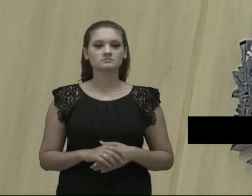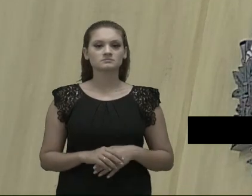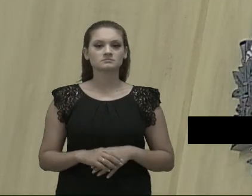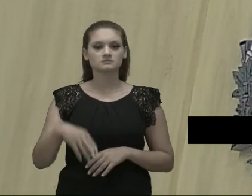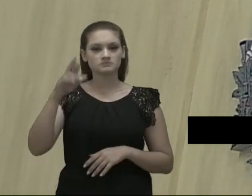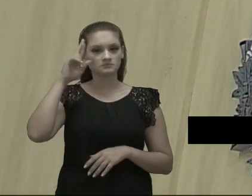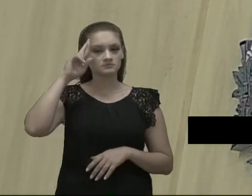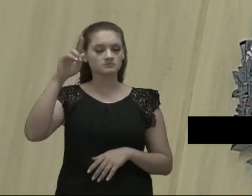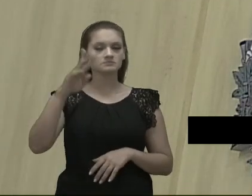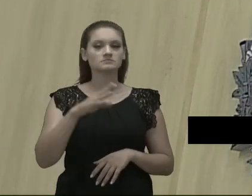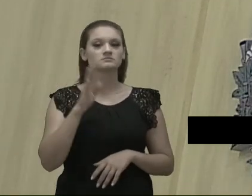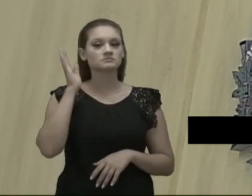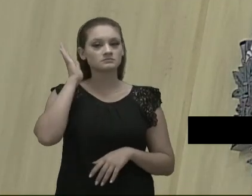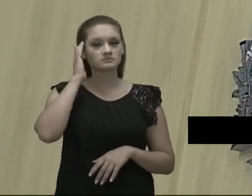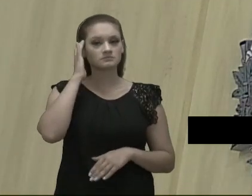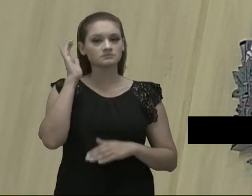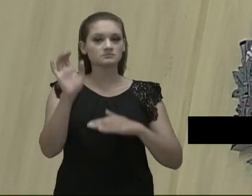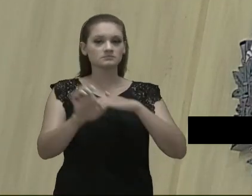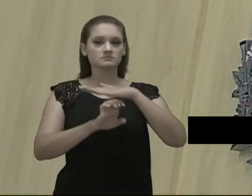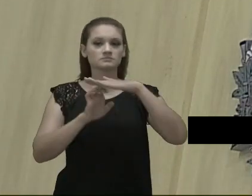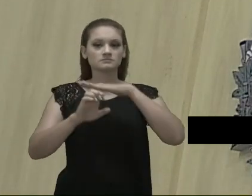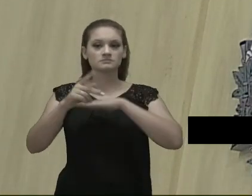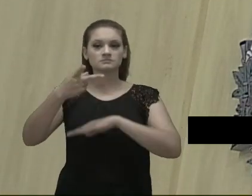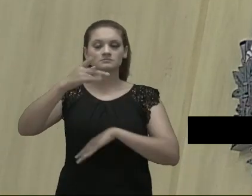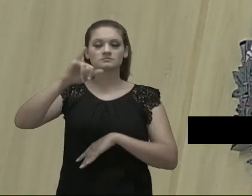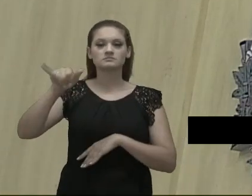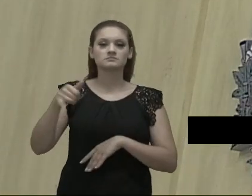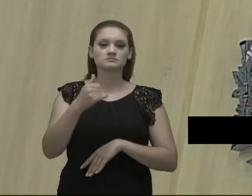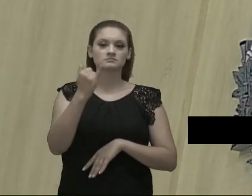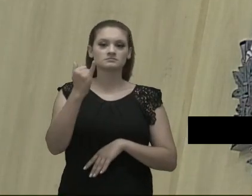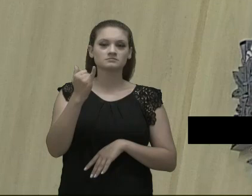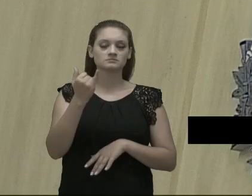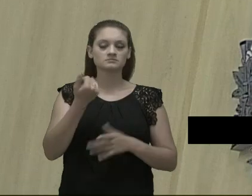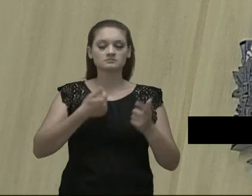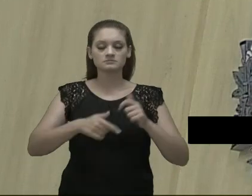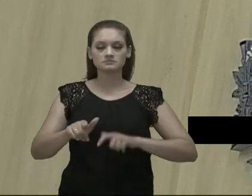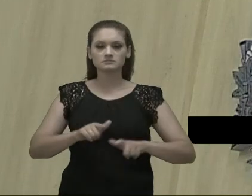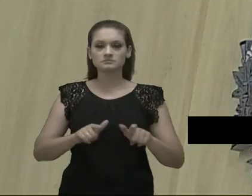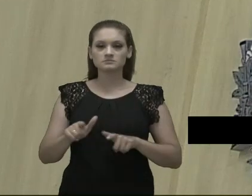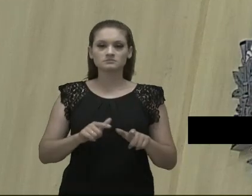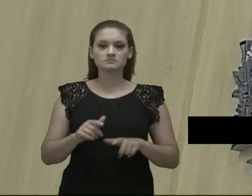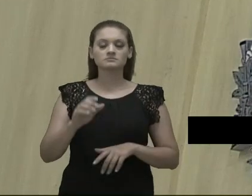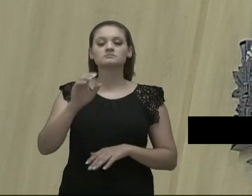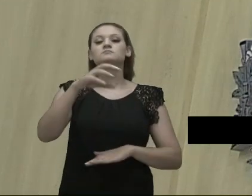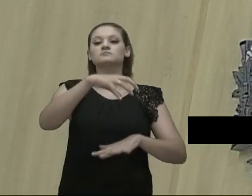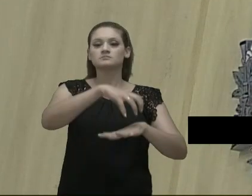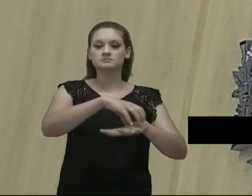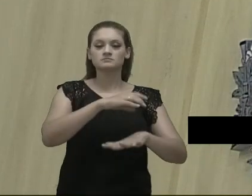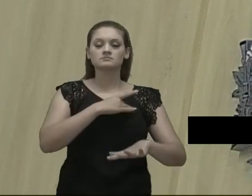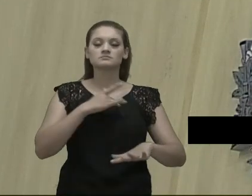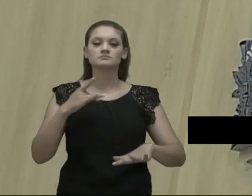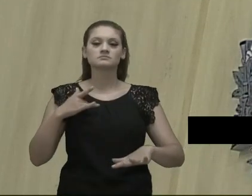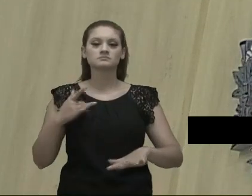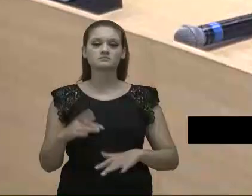tem conhecimento das empresas, né, PJs, que prestam serviço na unidade?